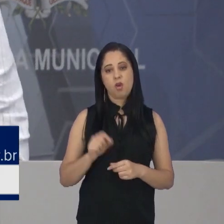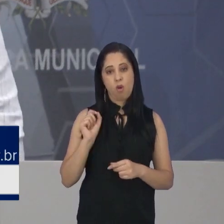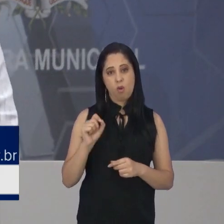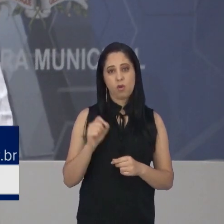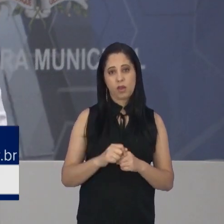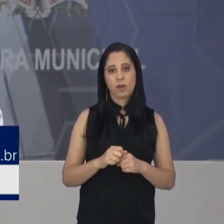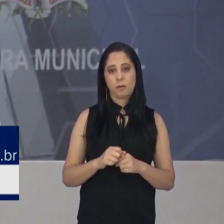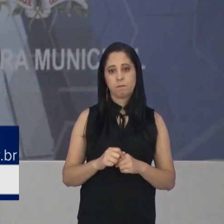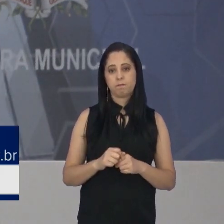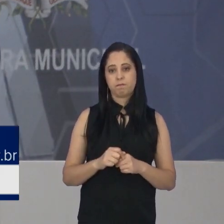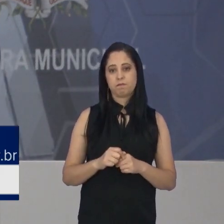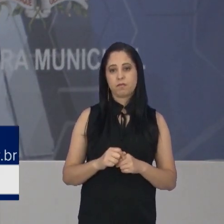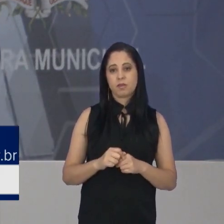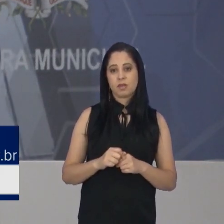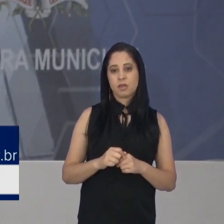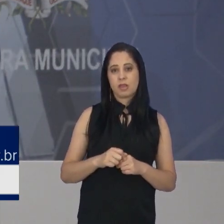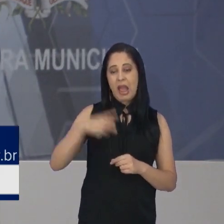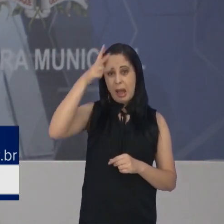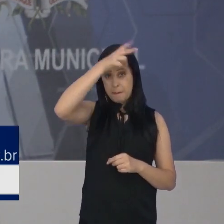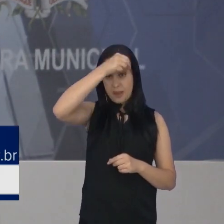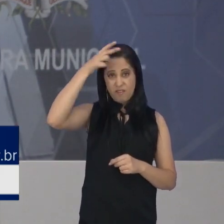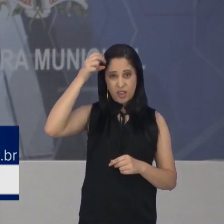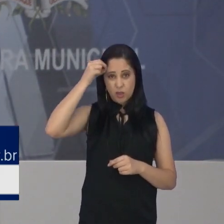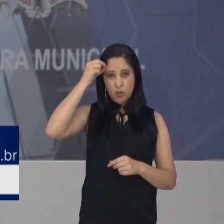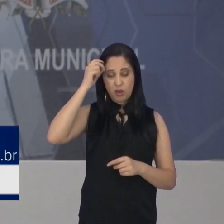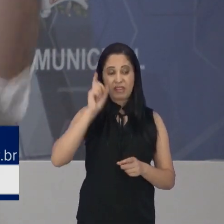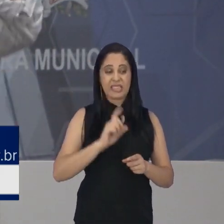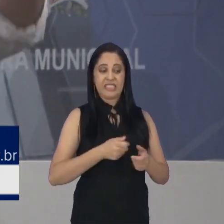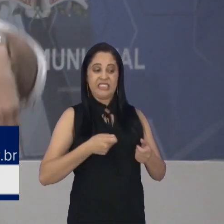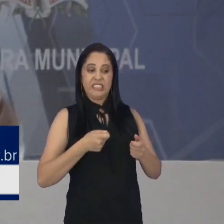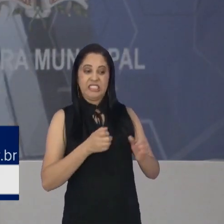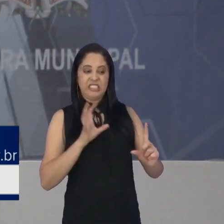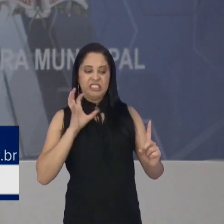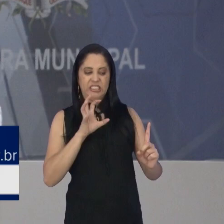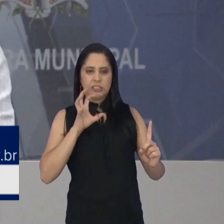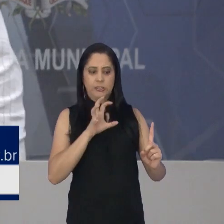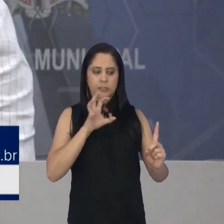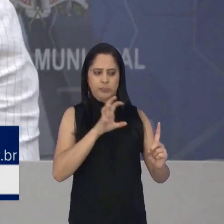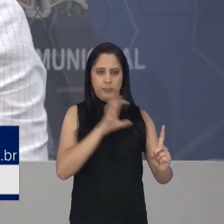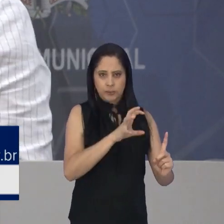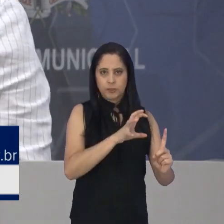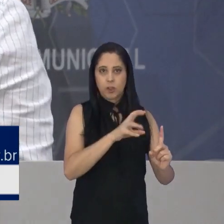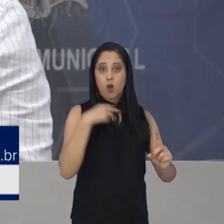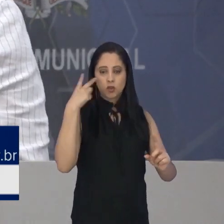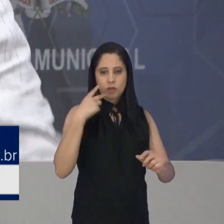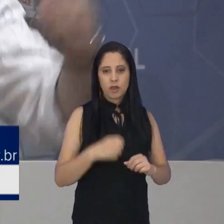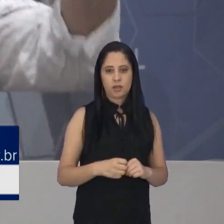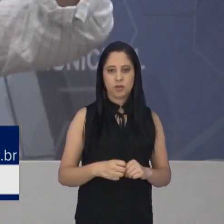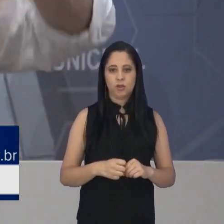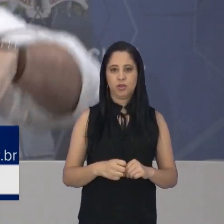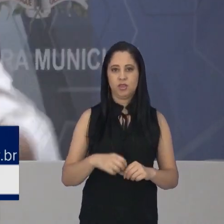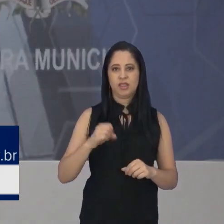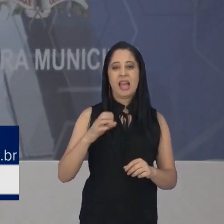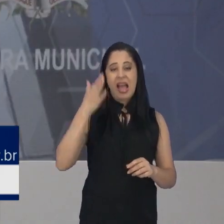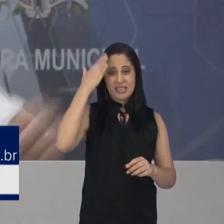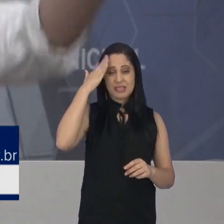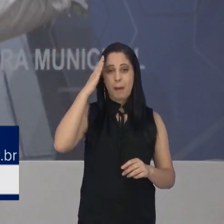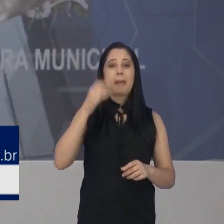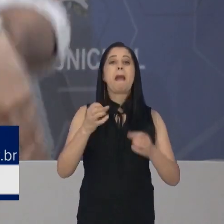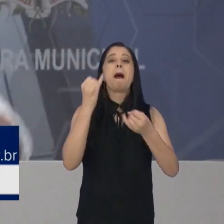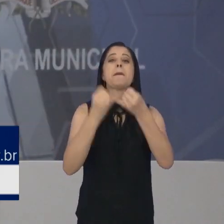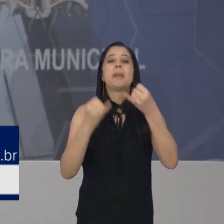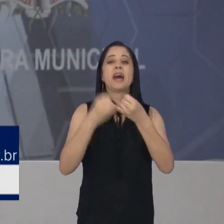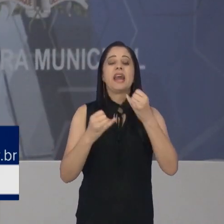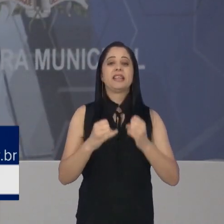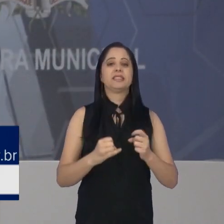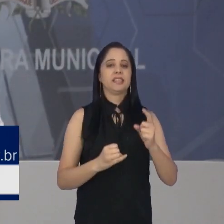dos vereadores da Câmara na guilhotina. Se vai cair a... não sei o nome daquela ferramenta, mas se a